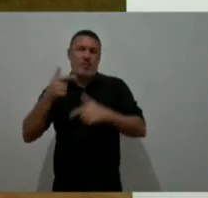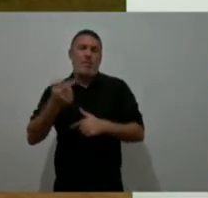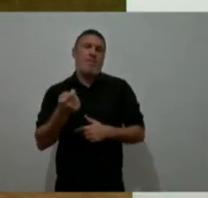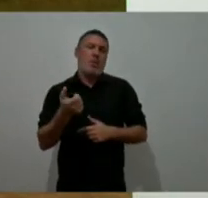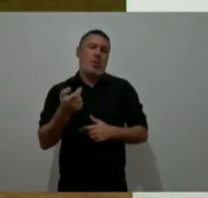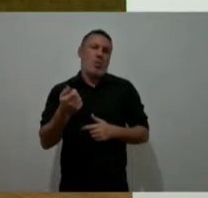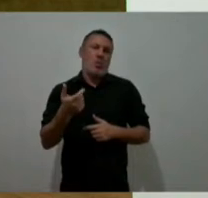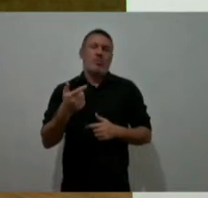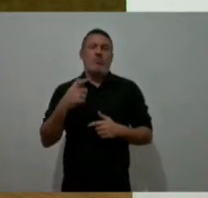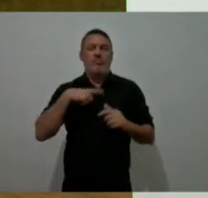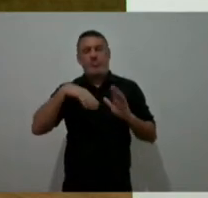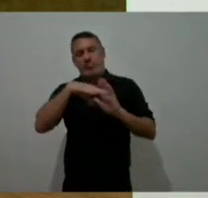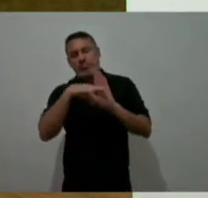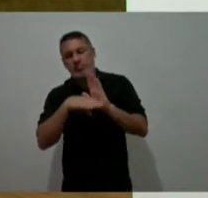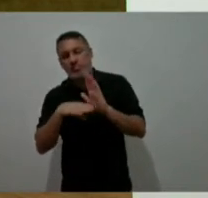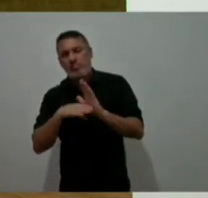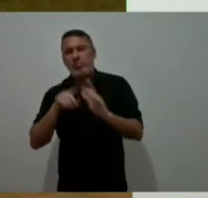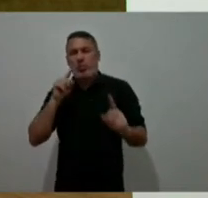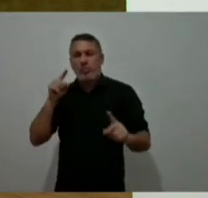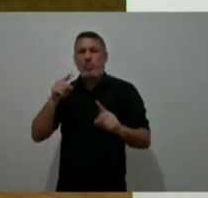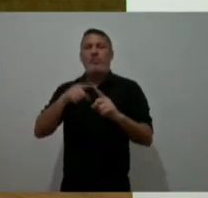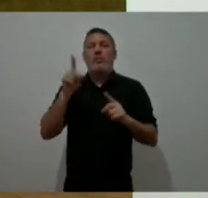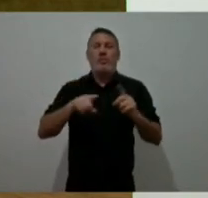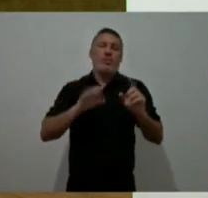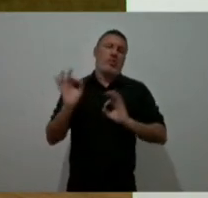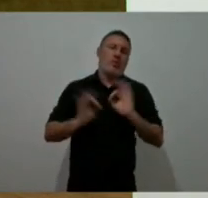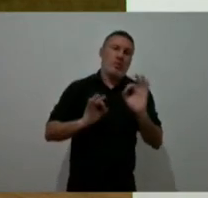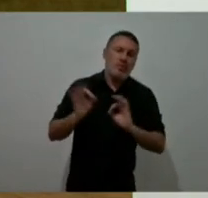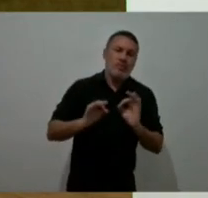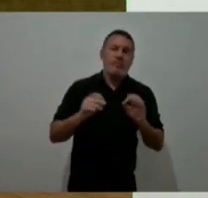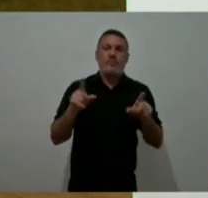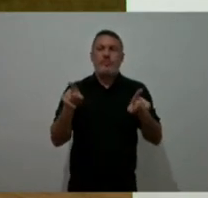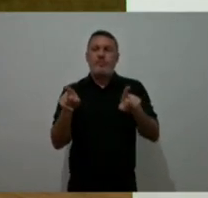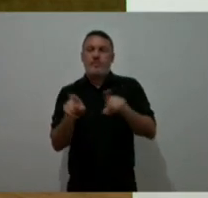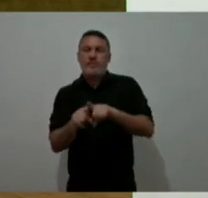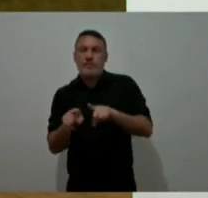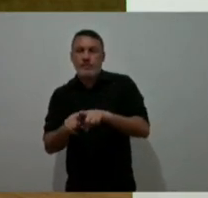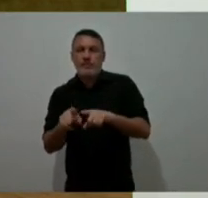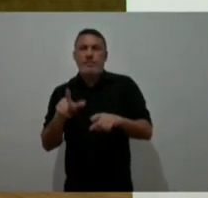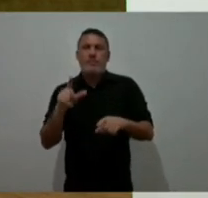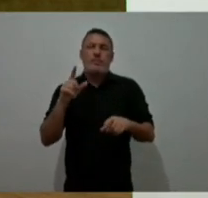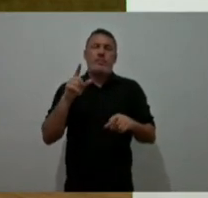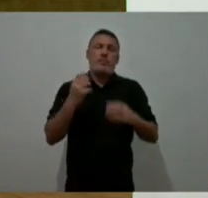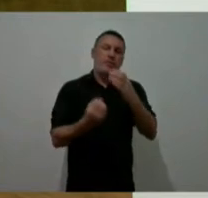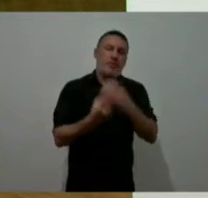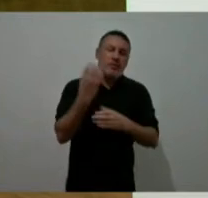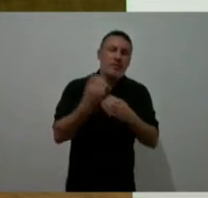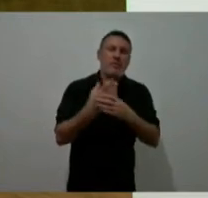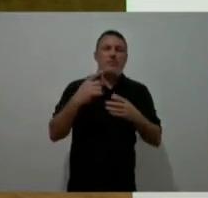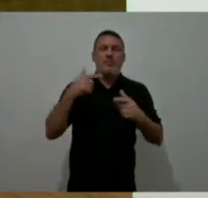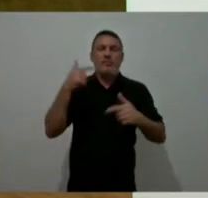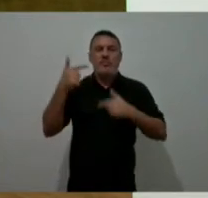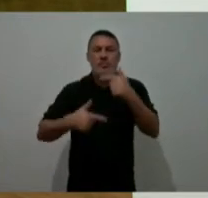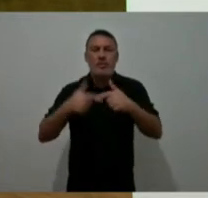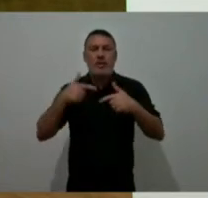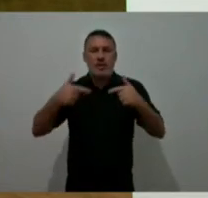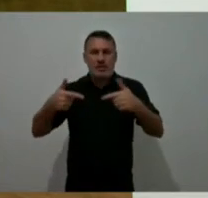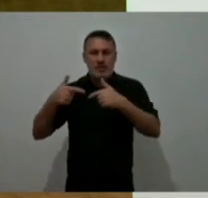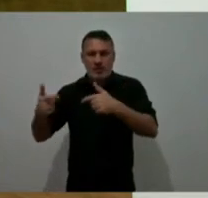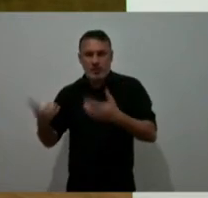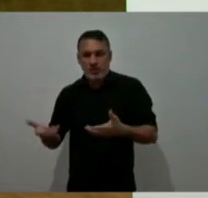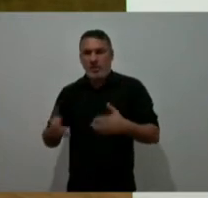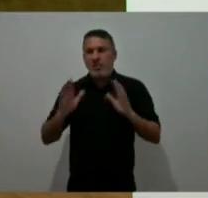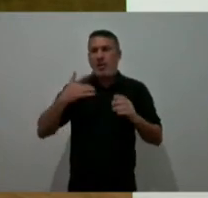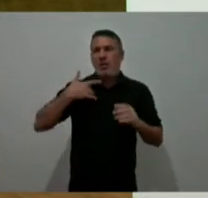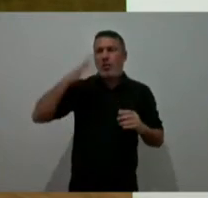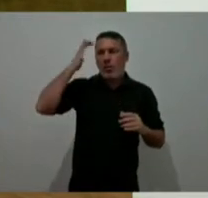plano organizado e elaborado com acompanhamento das ações, mas acho que todos